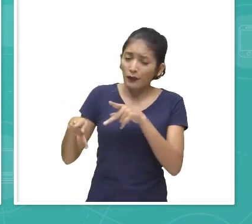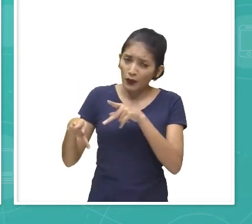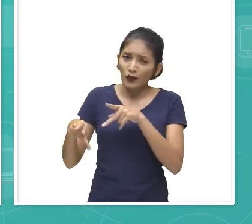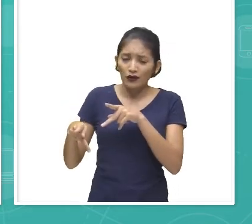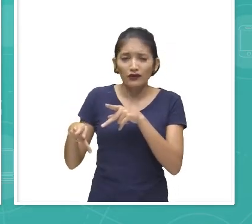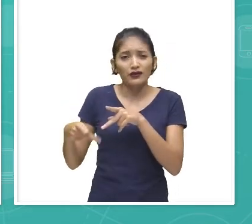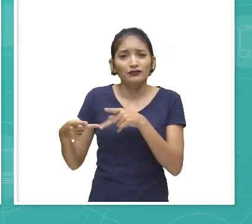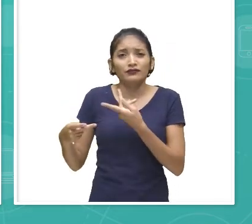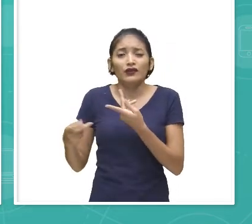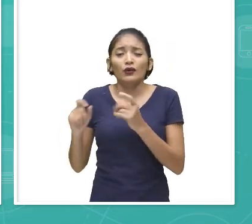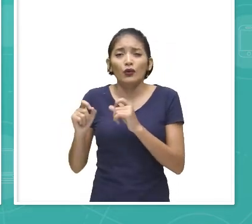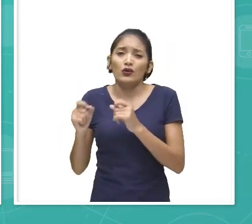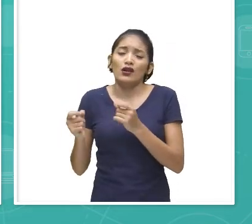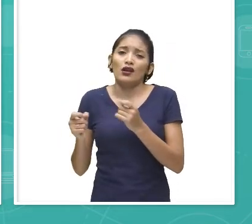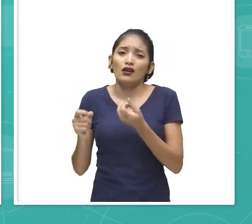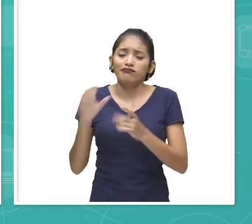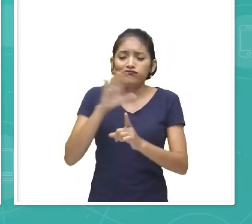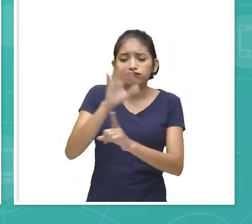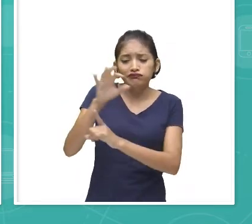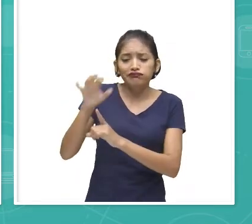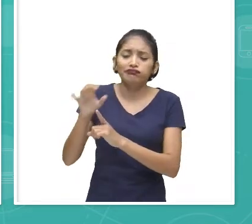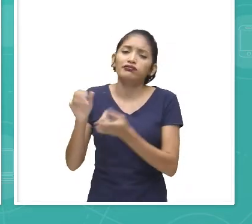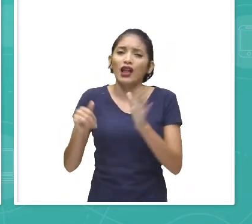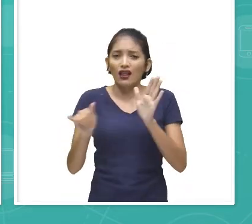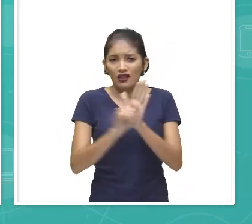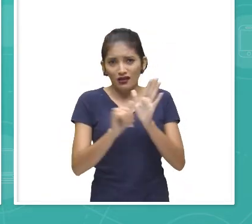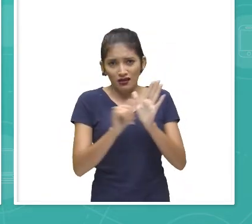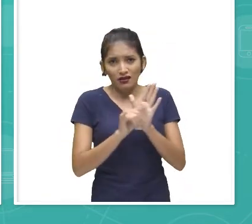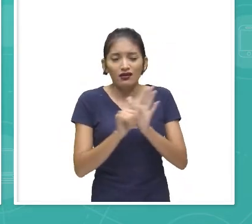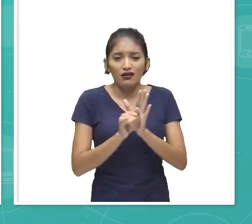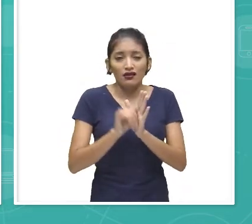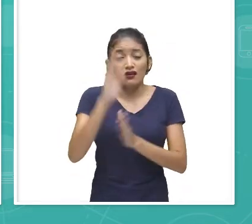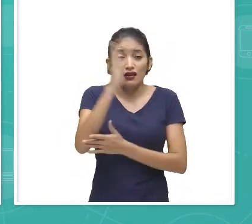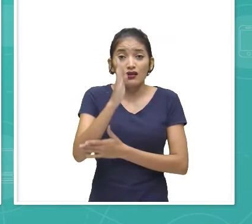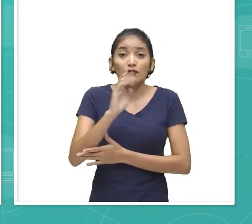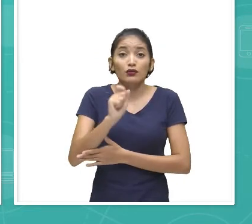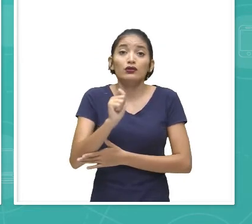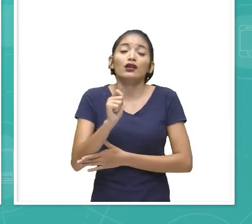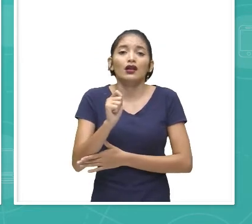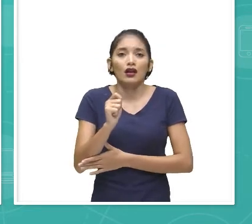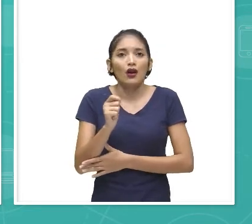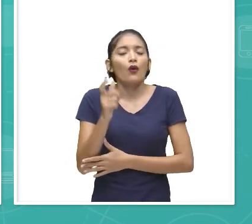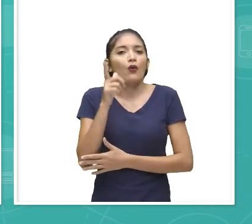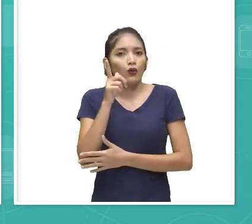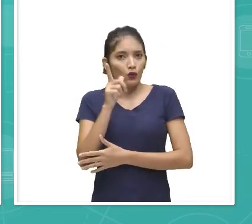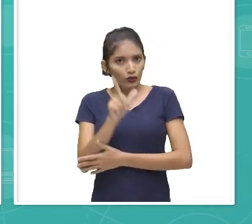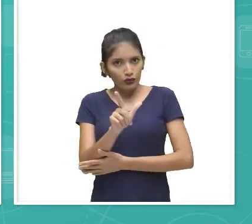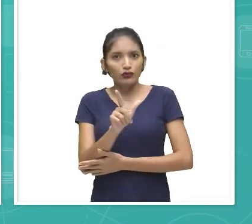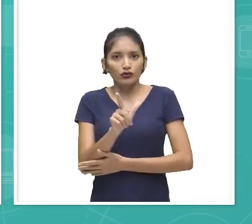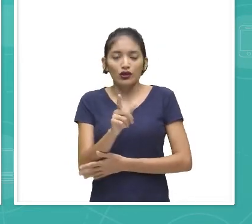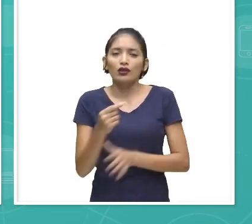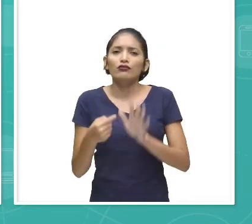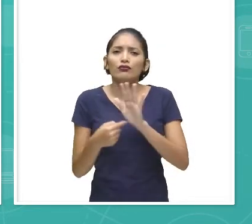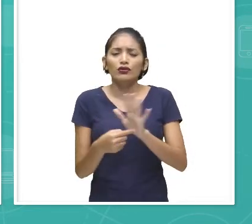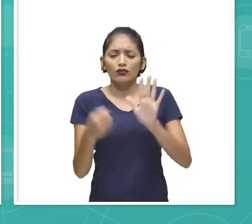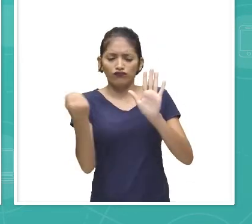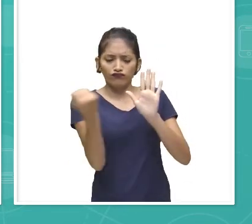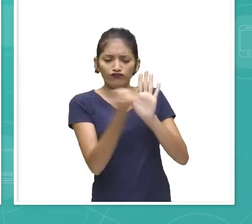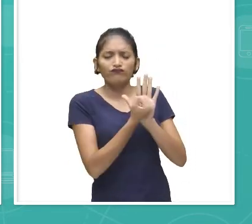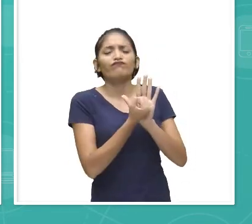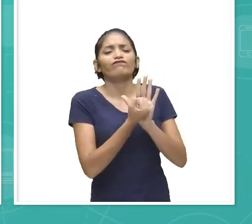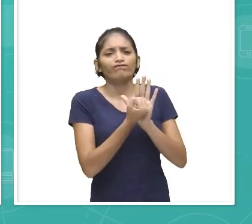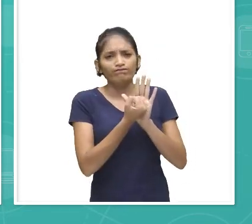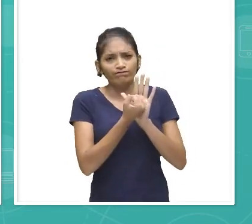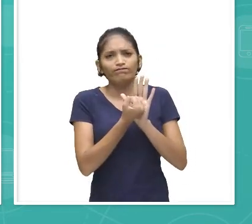tão presente na formação da identidade desses brasileiros, ele resistiu e deixou aí uma marca muito